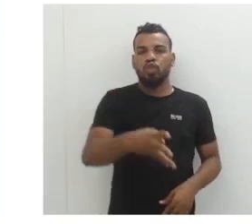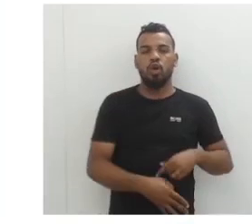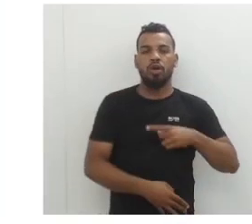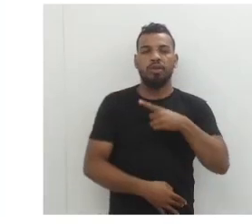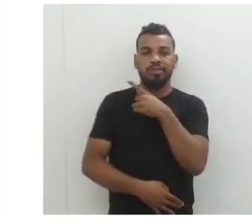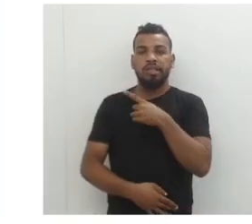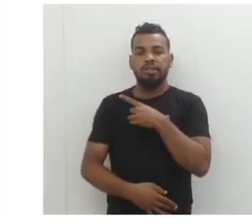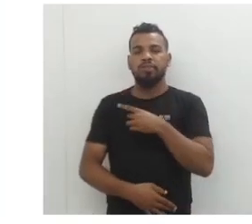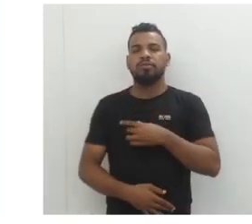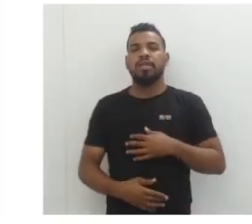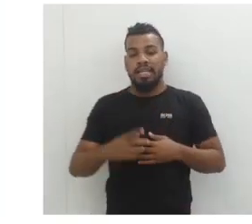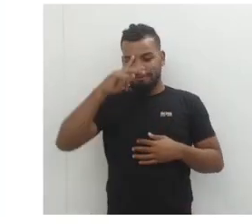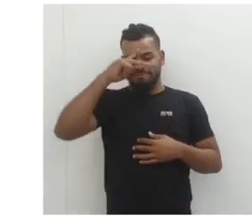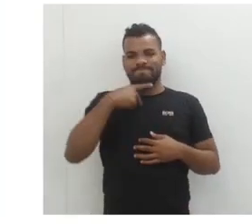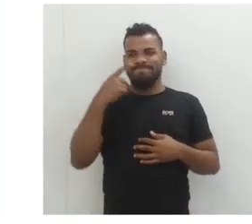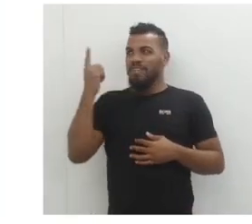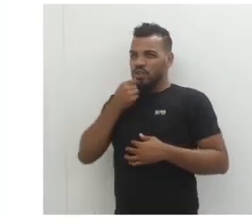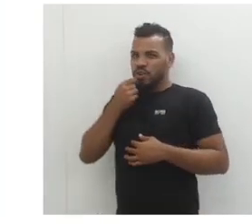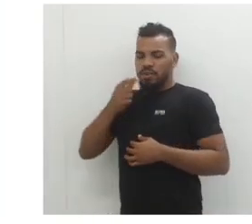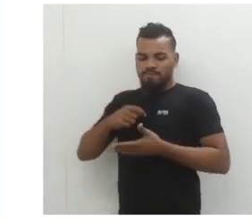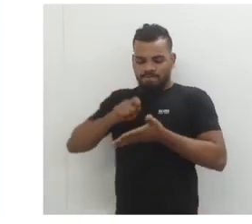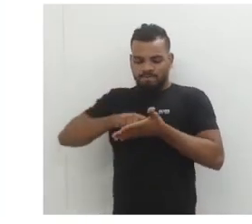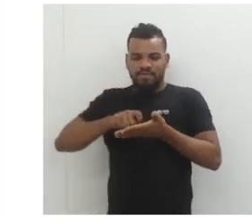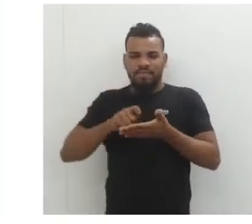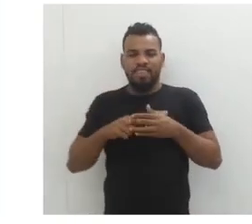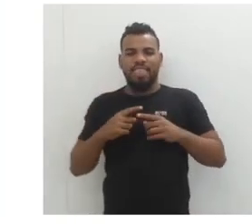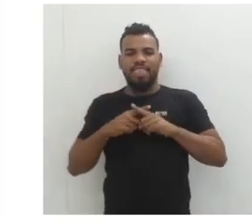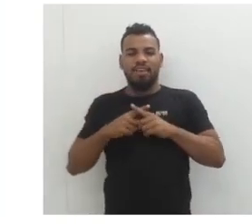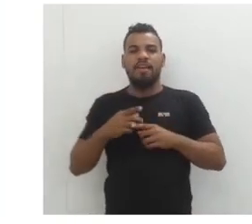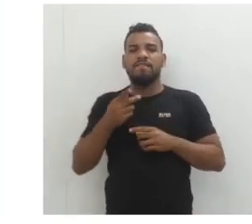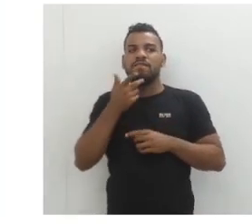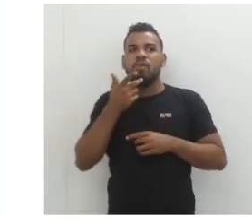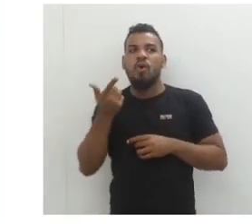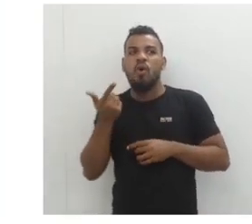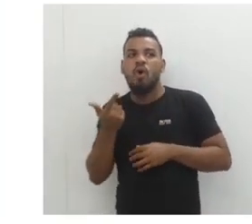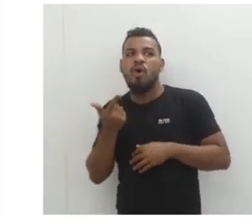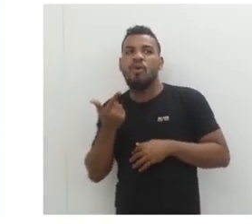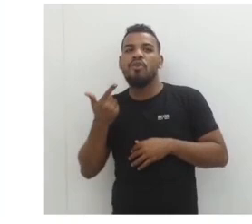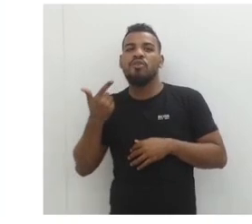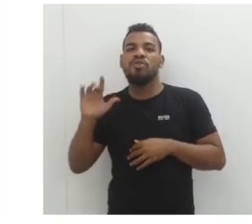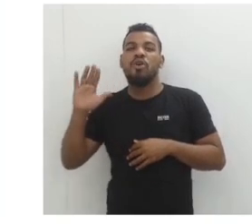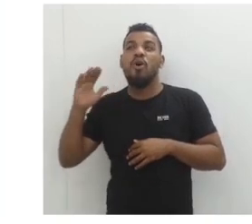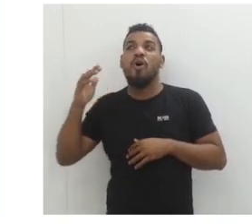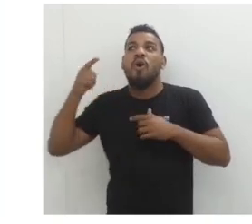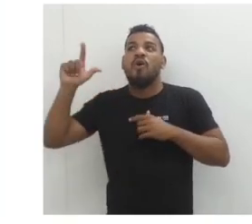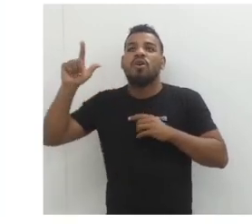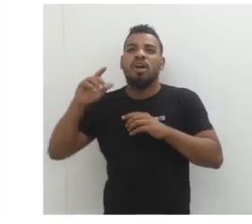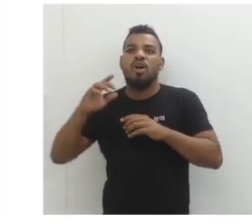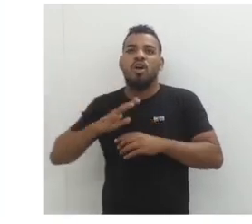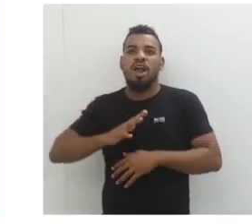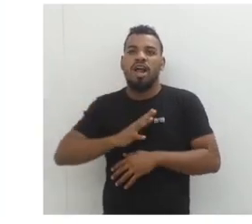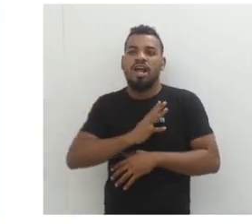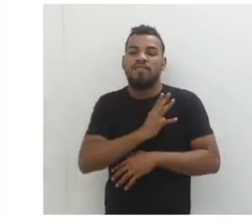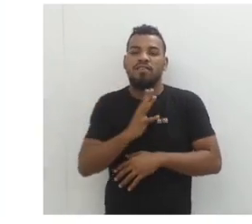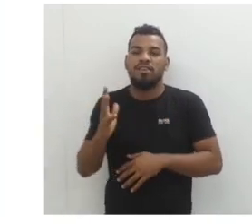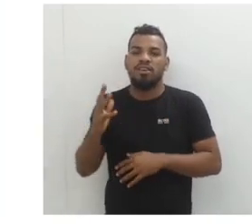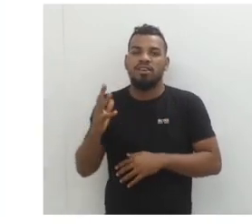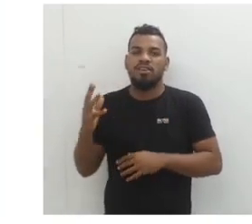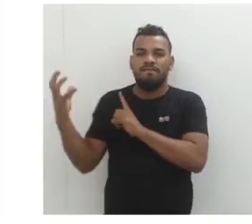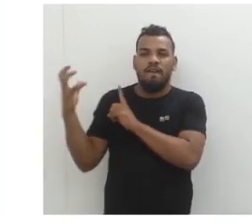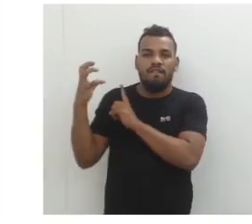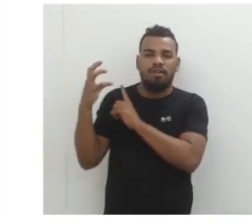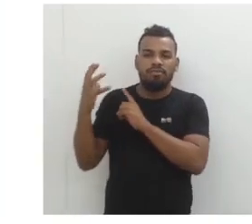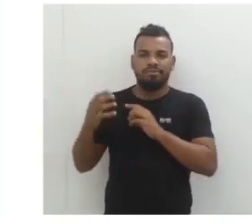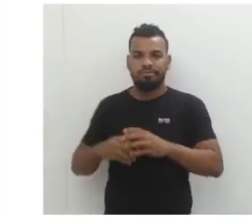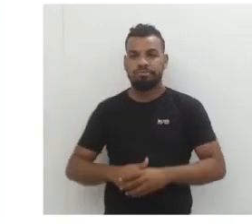sua renúncia, alegando que forças ocultas, forças terríveis, o levaram a isso.